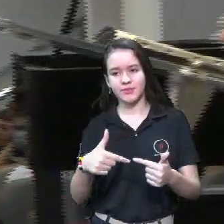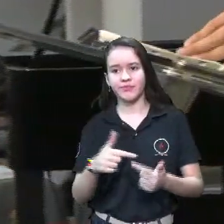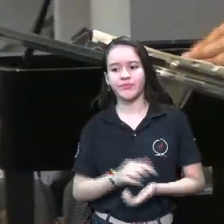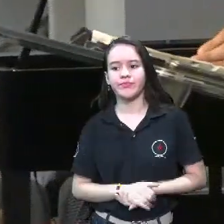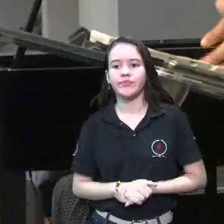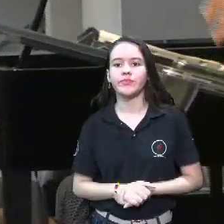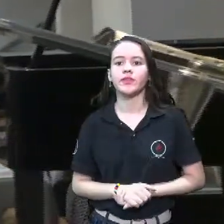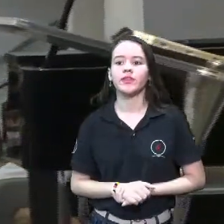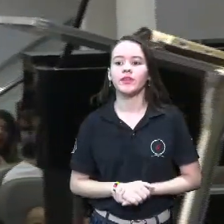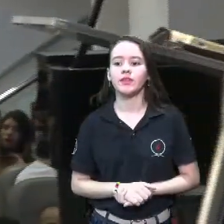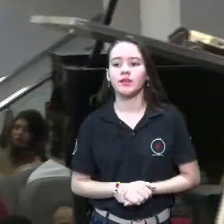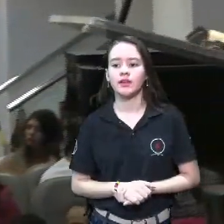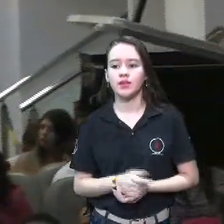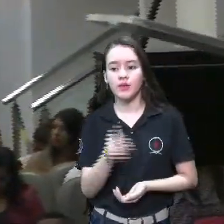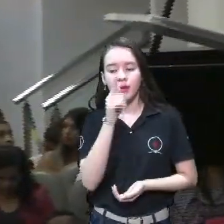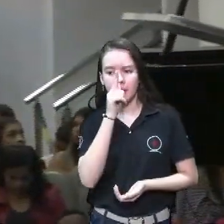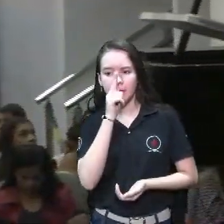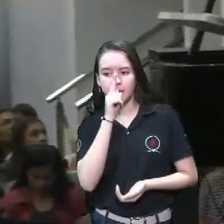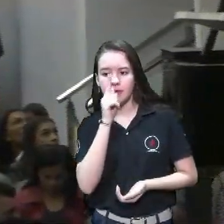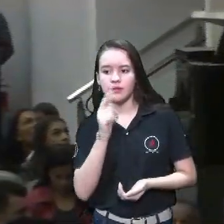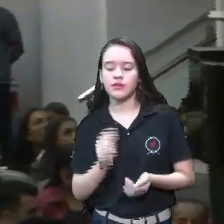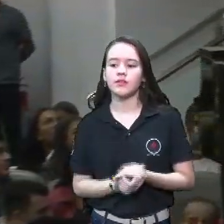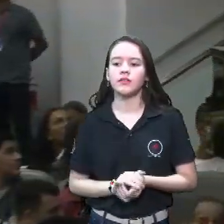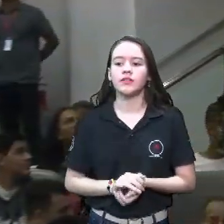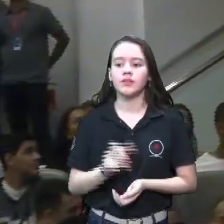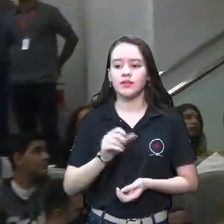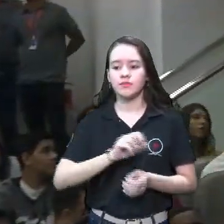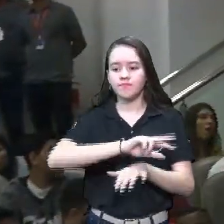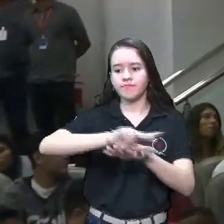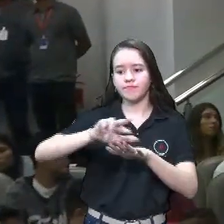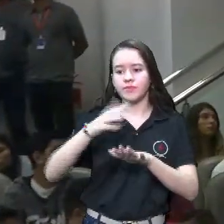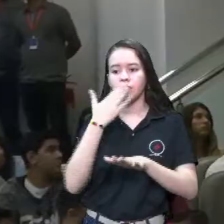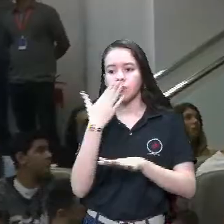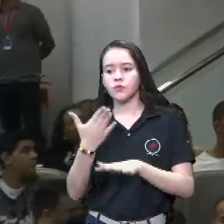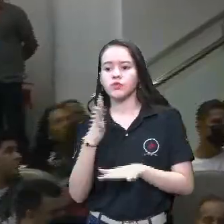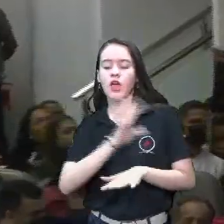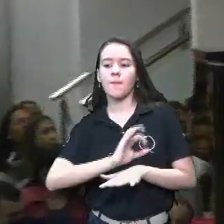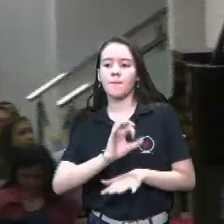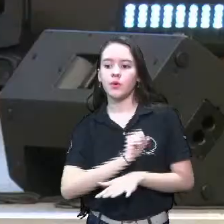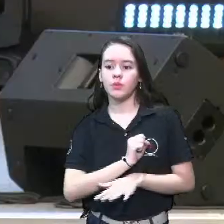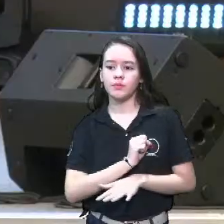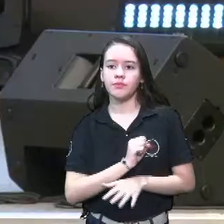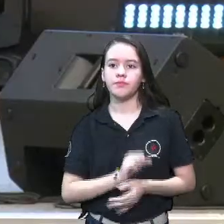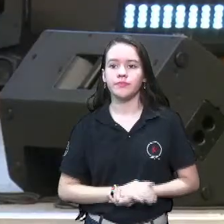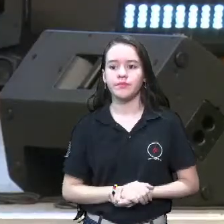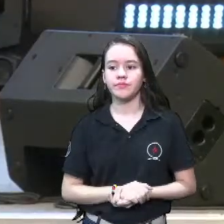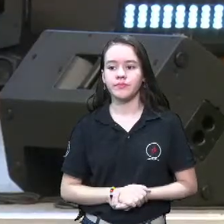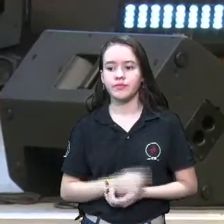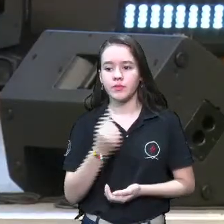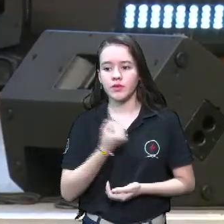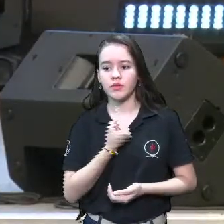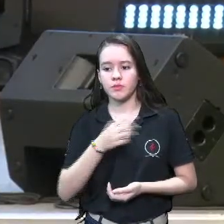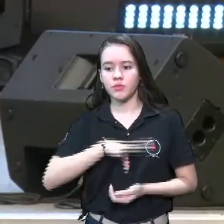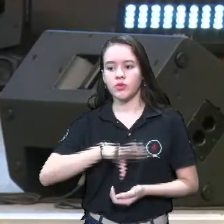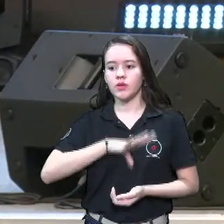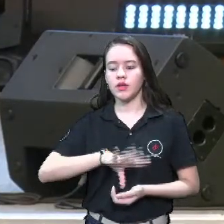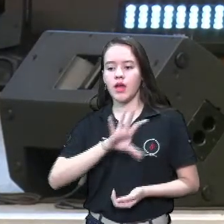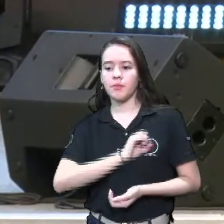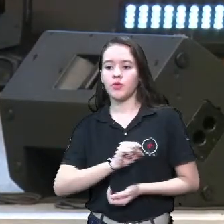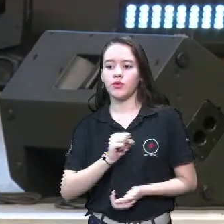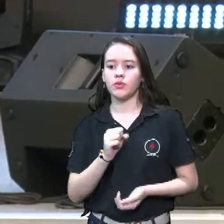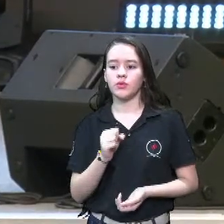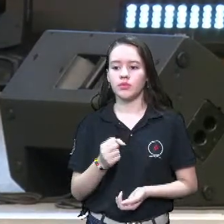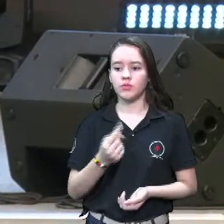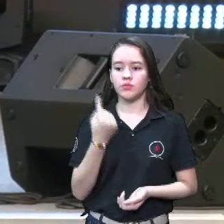mas o grego, ele tem vários tipos de amor, né? A palavra amor para a gente é uma só. Para o grego são várias, principalmente os três principais, que é ágape,